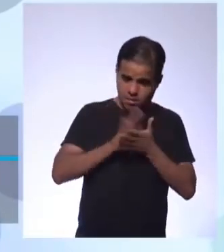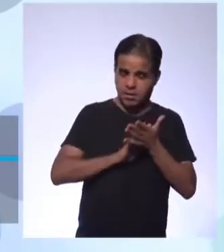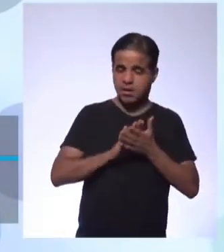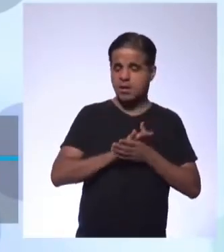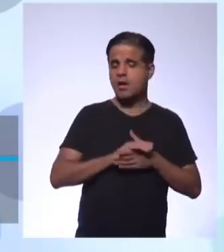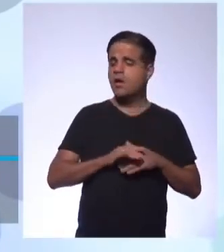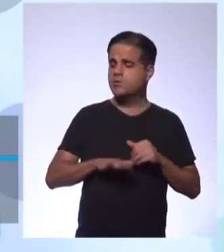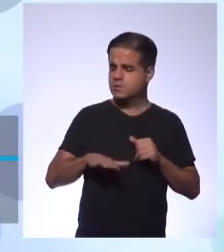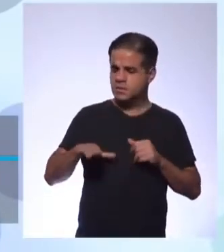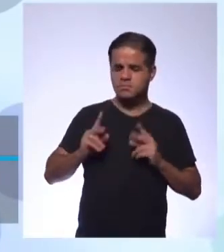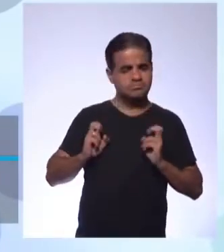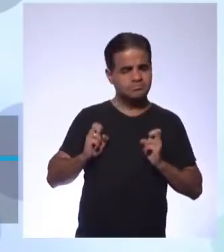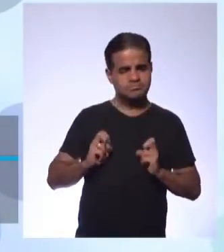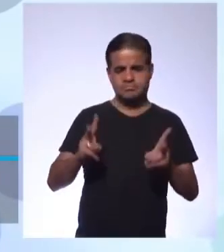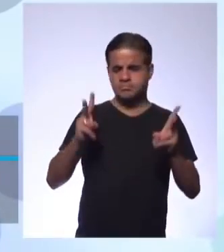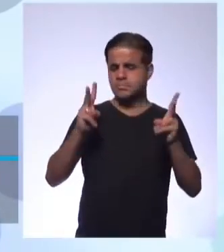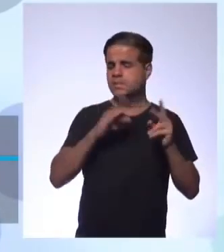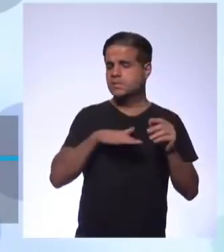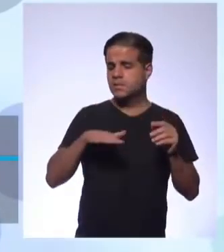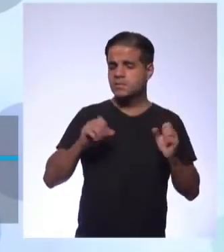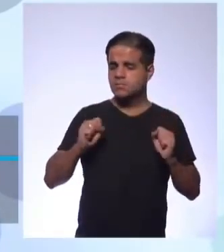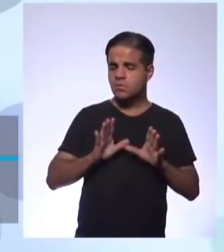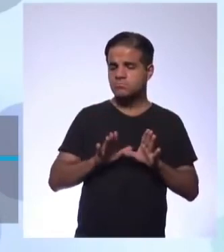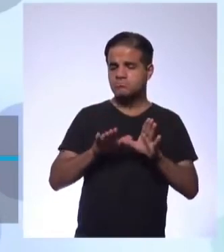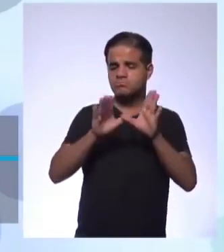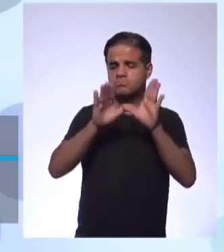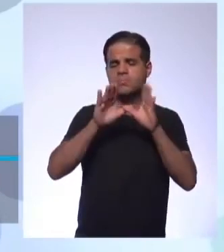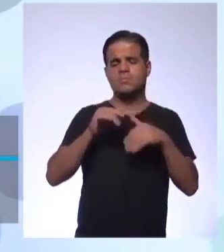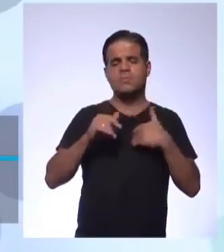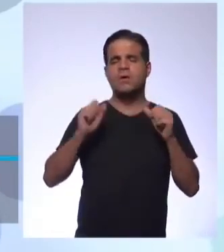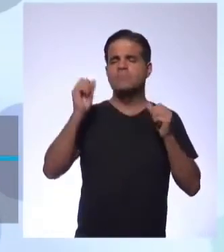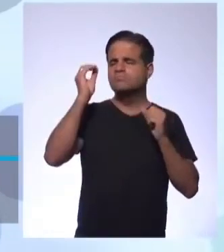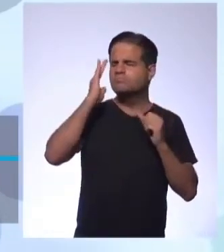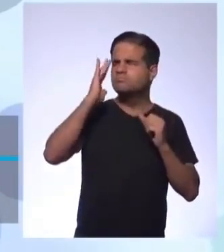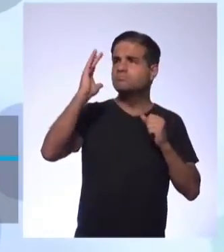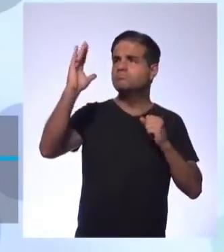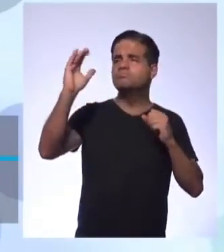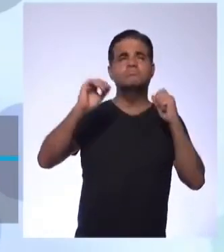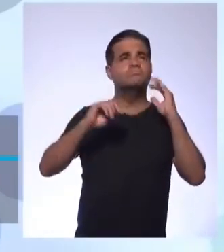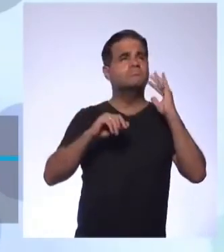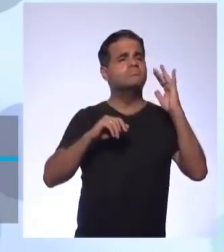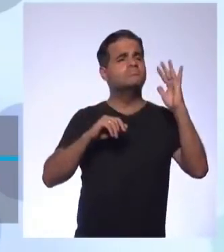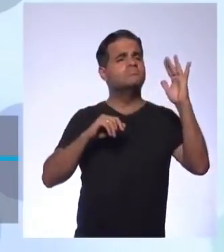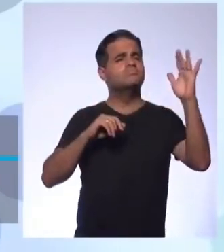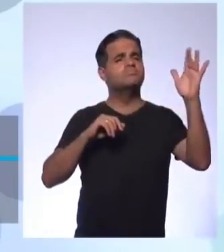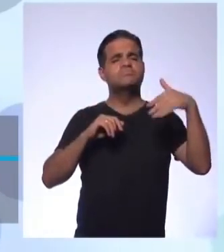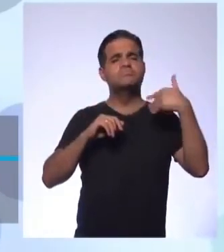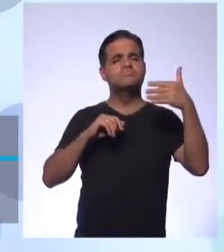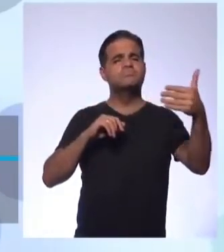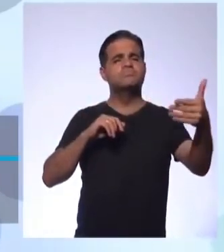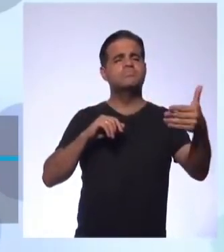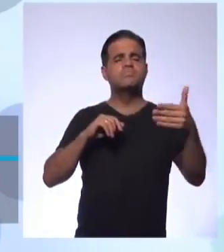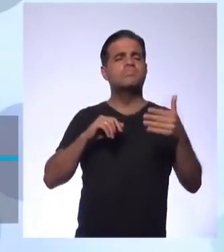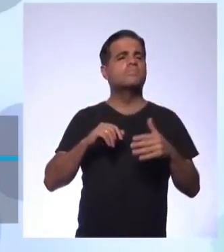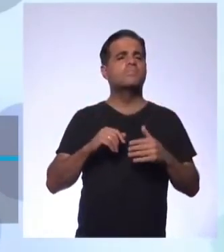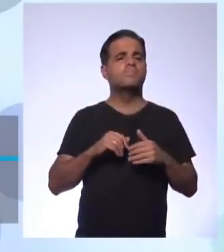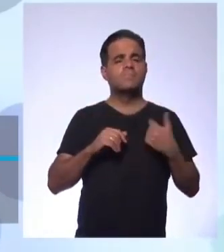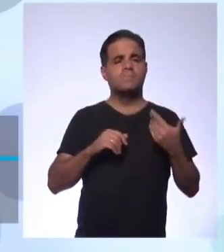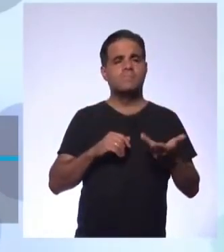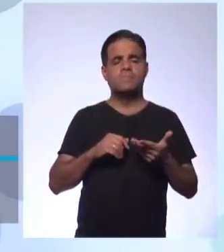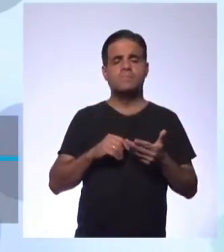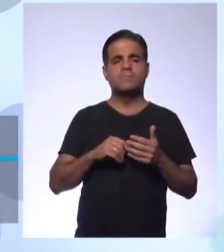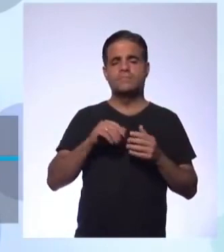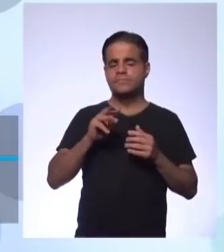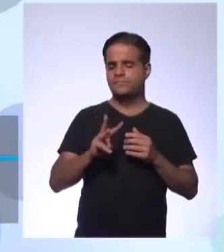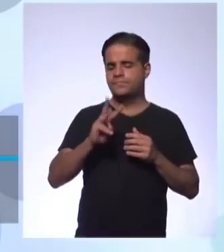literalmente crianças, né? As crianças podem voar, a imaginação pode dar asas. E a